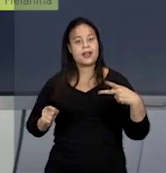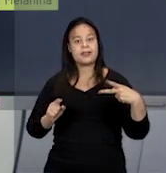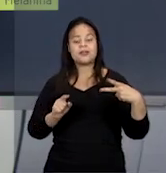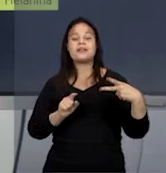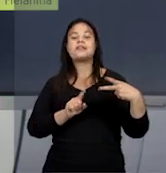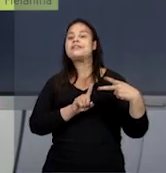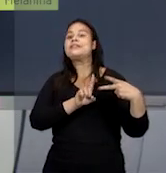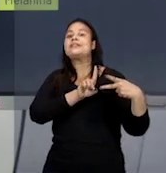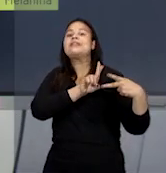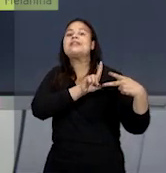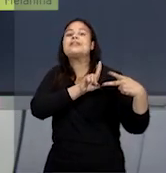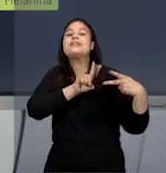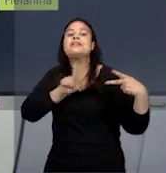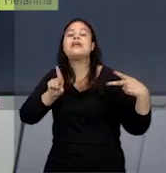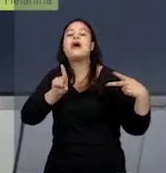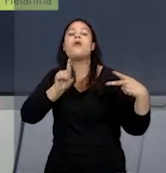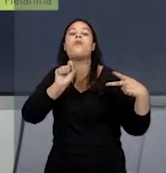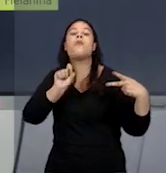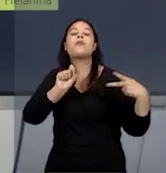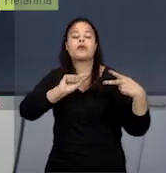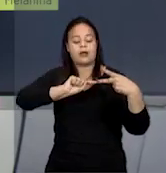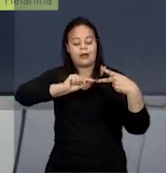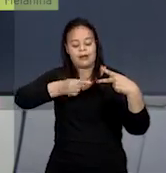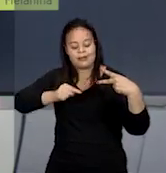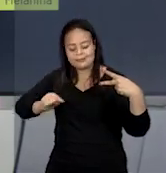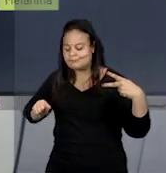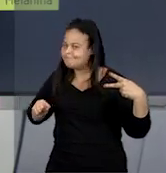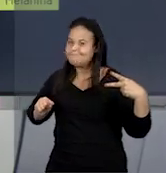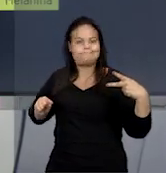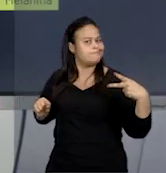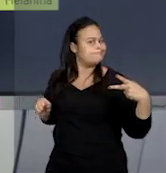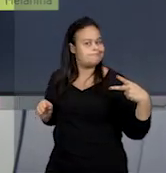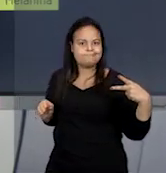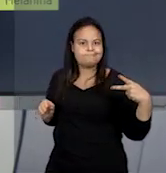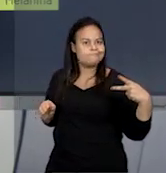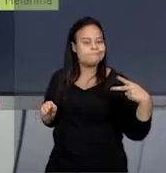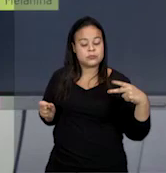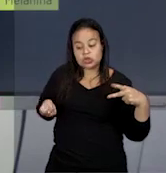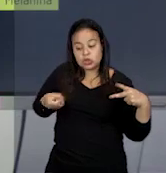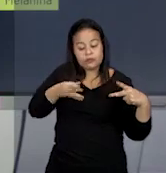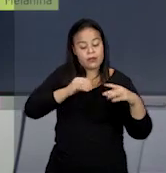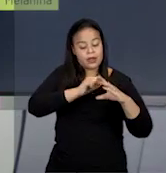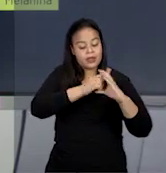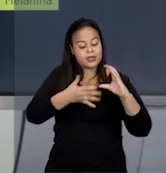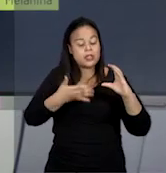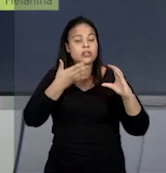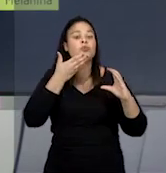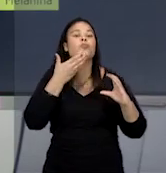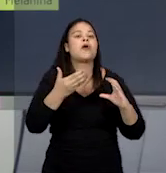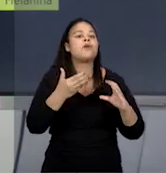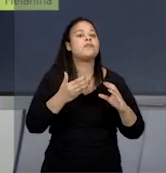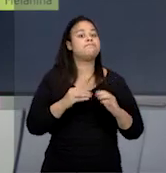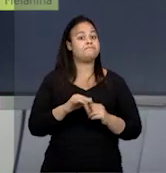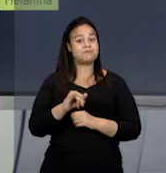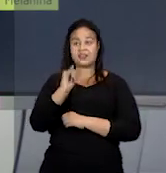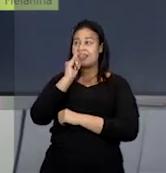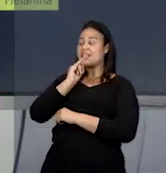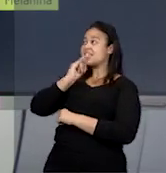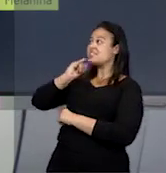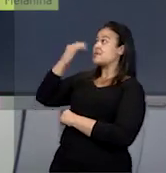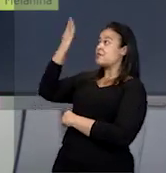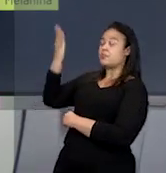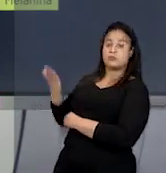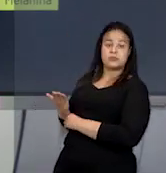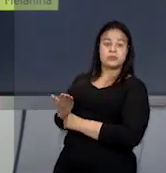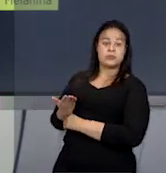alelos, tá? E vai determinar aí uma nova característica. Olha o clássico exemplo aqui sobre a questão da